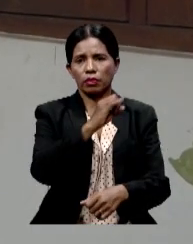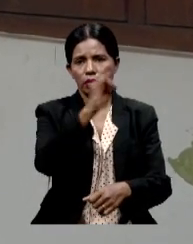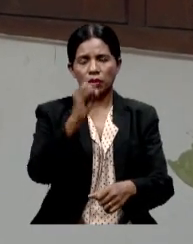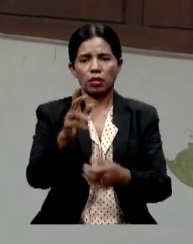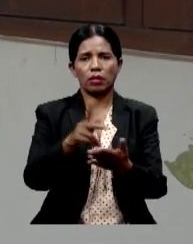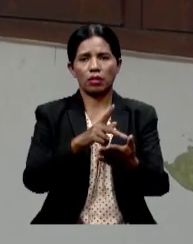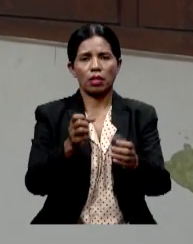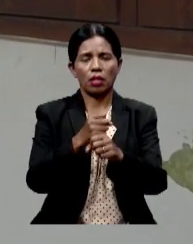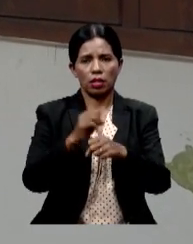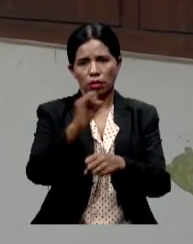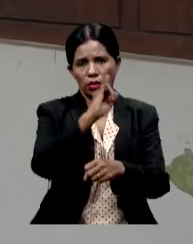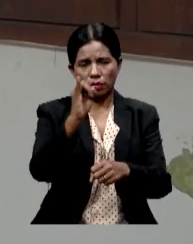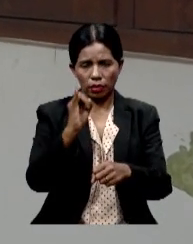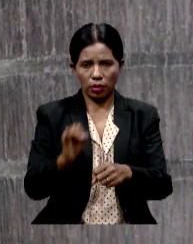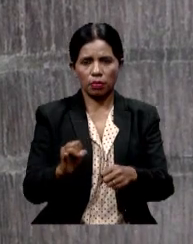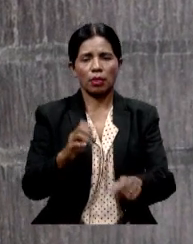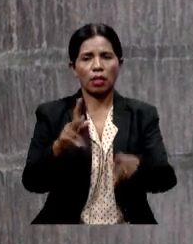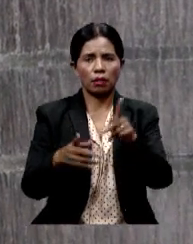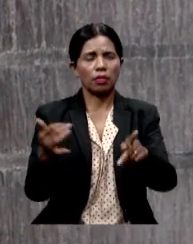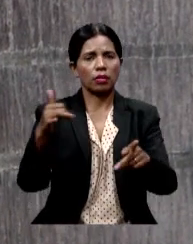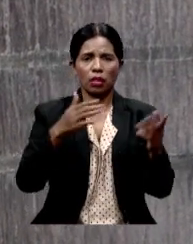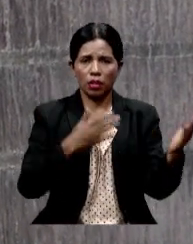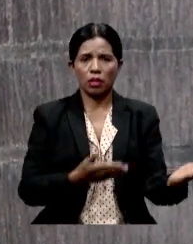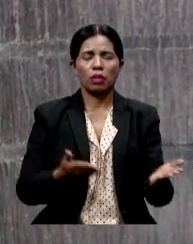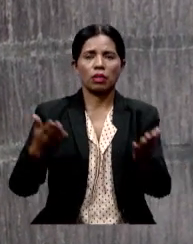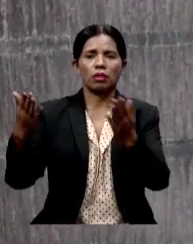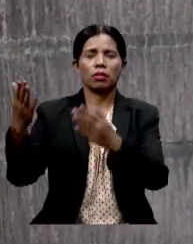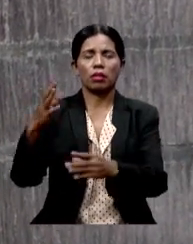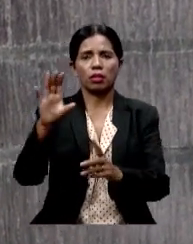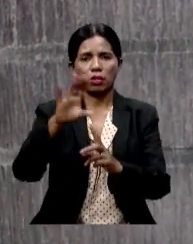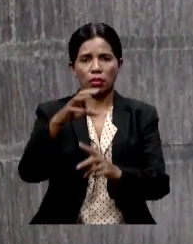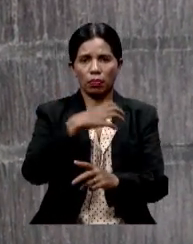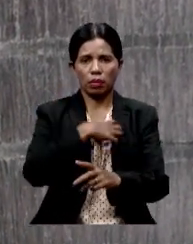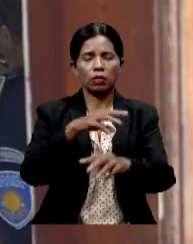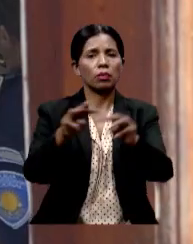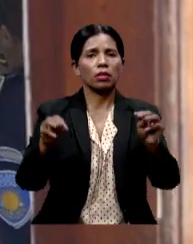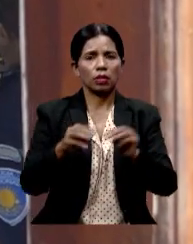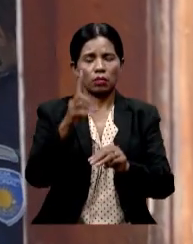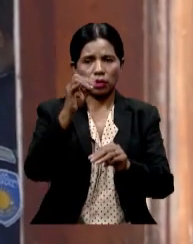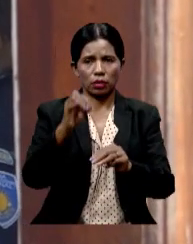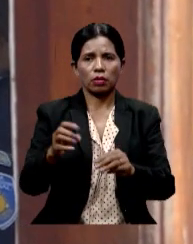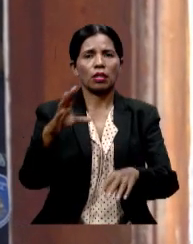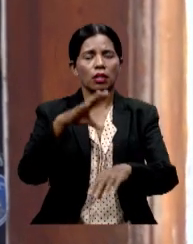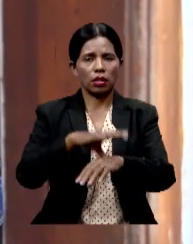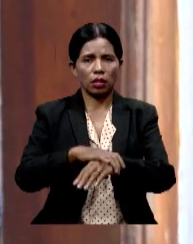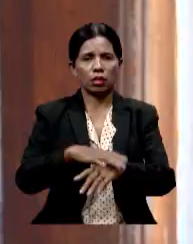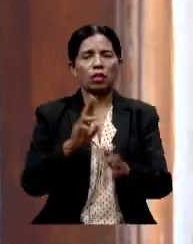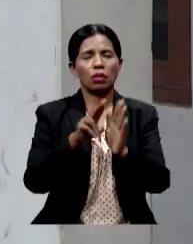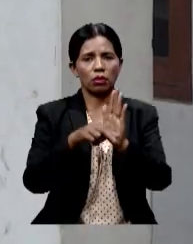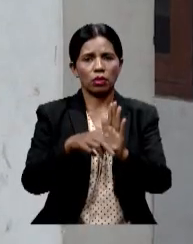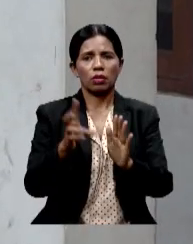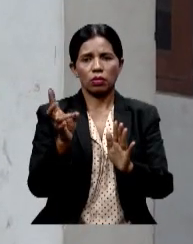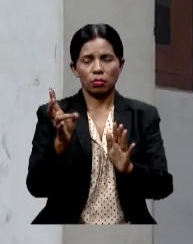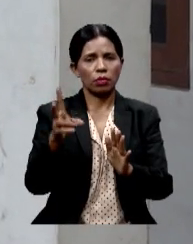halo identifica ba suspeito Hirakne, no Lori Queras ba comando PNTL Município dele, onde detém durante o recito nulo